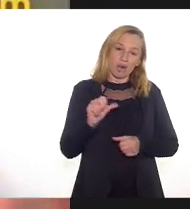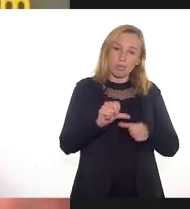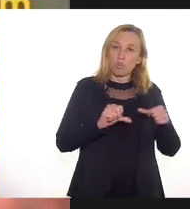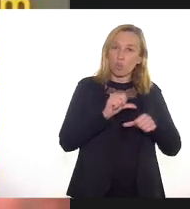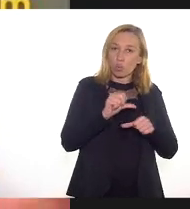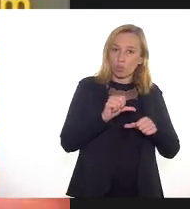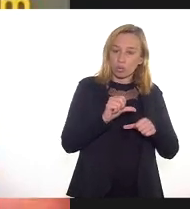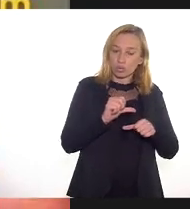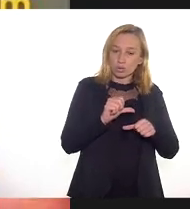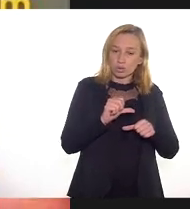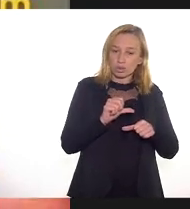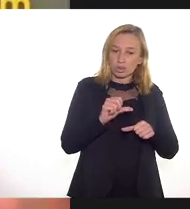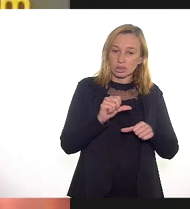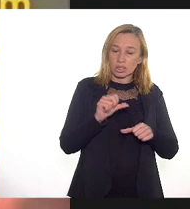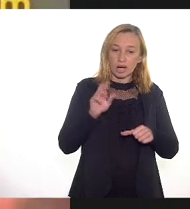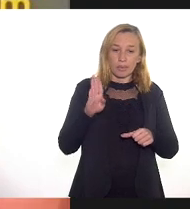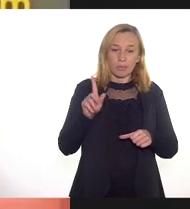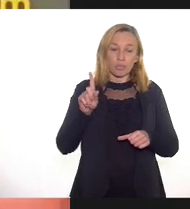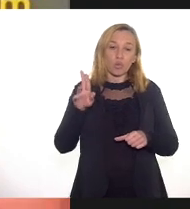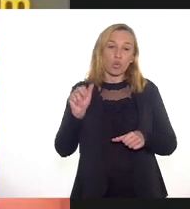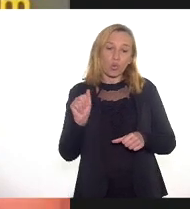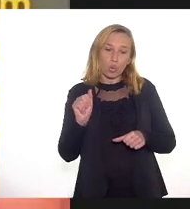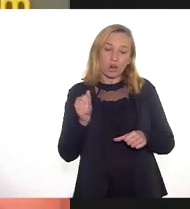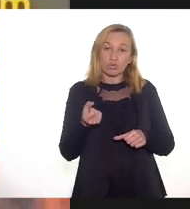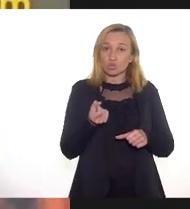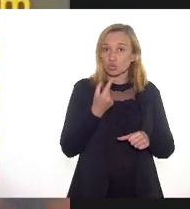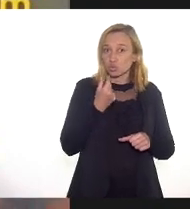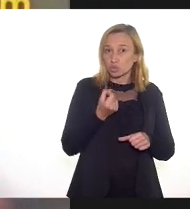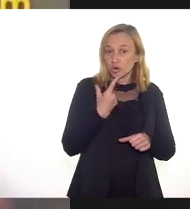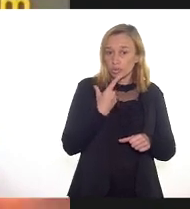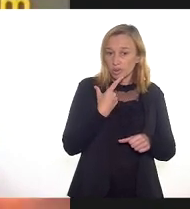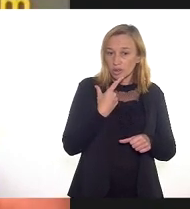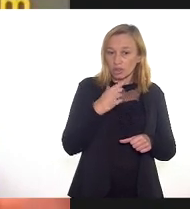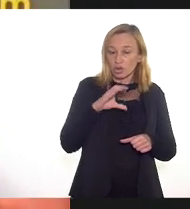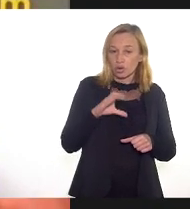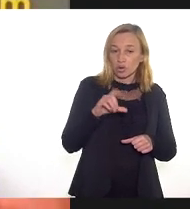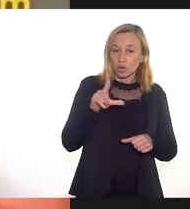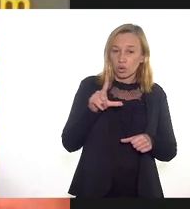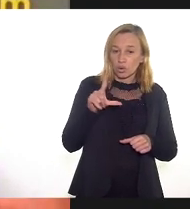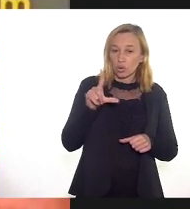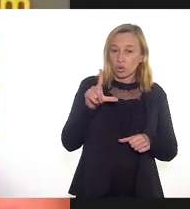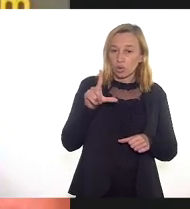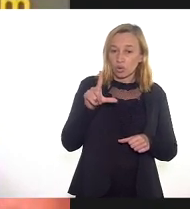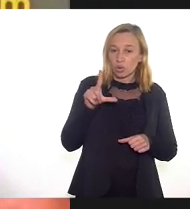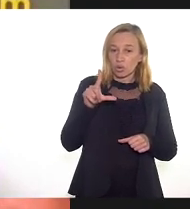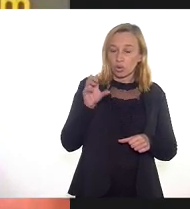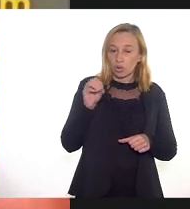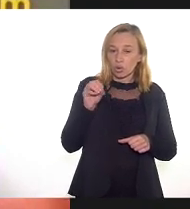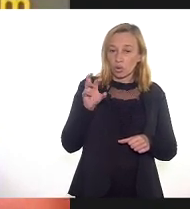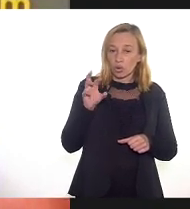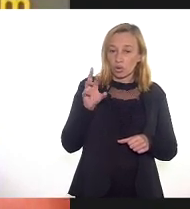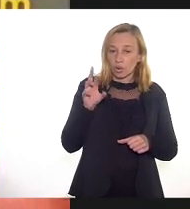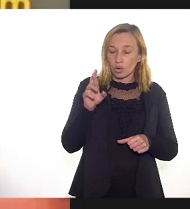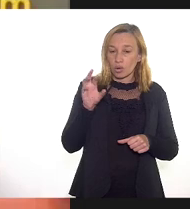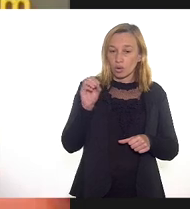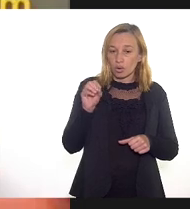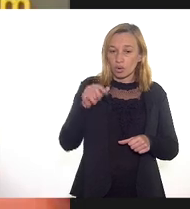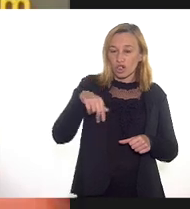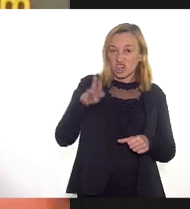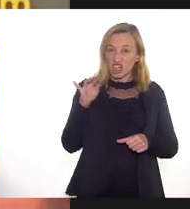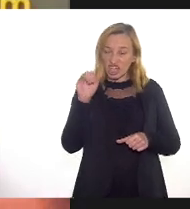modificar a bula da medicação cloroquina. Isso sim é enganar o